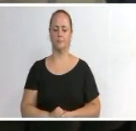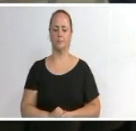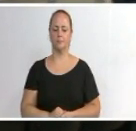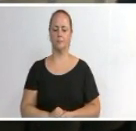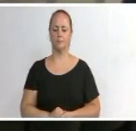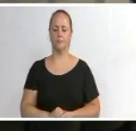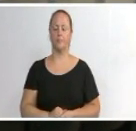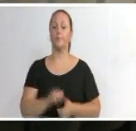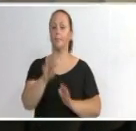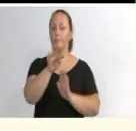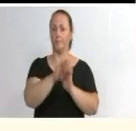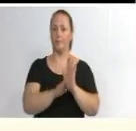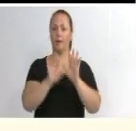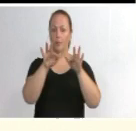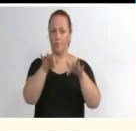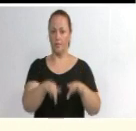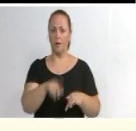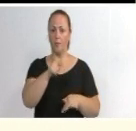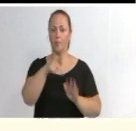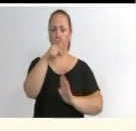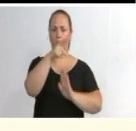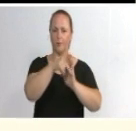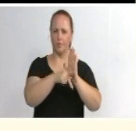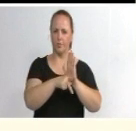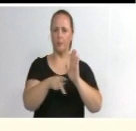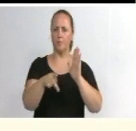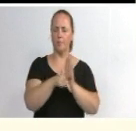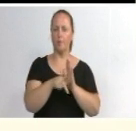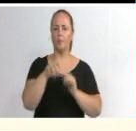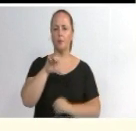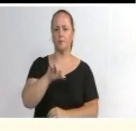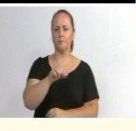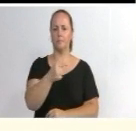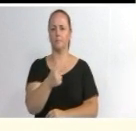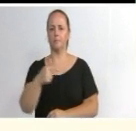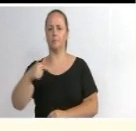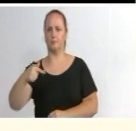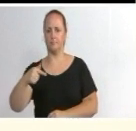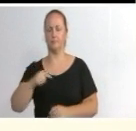A redação final será do projeto de decreto legislativo 927.